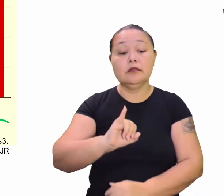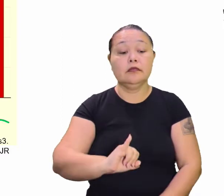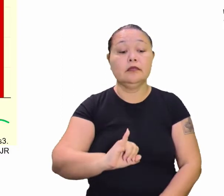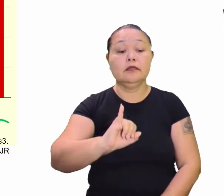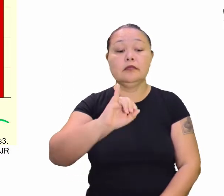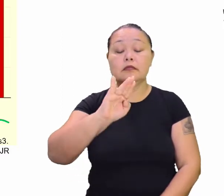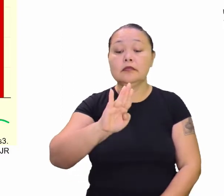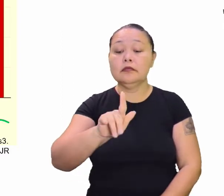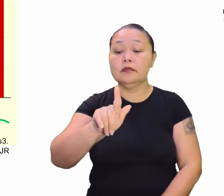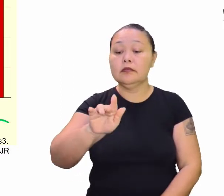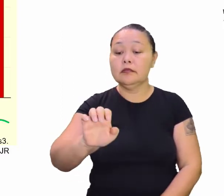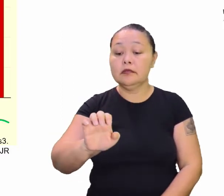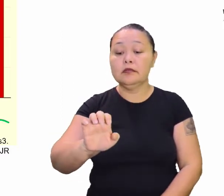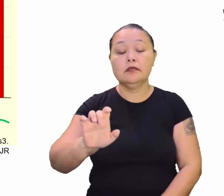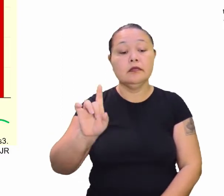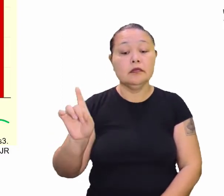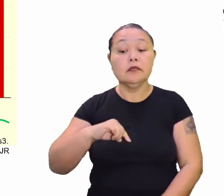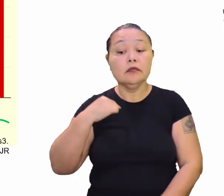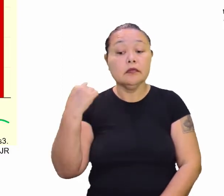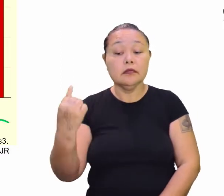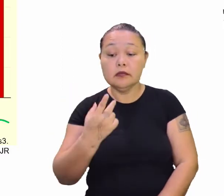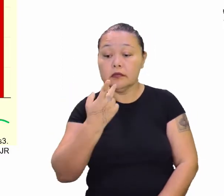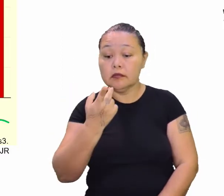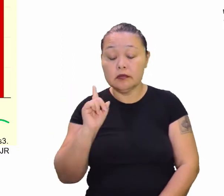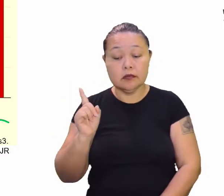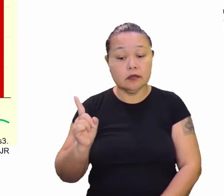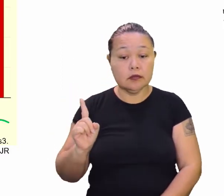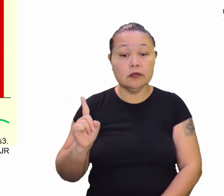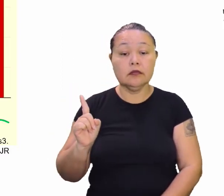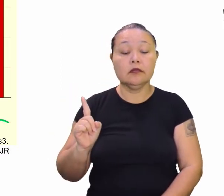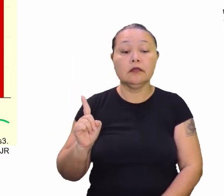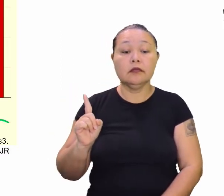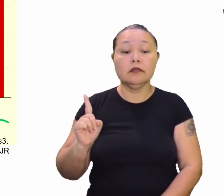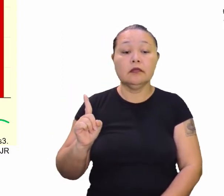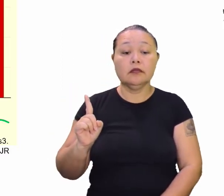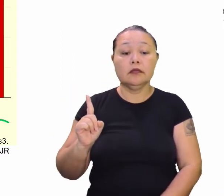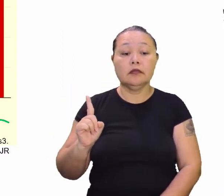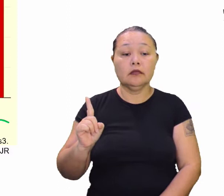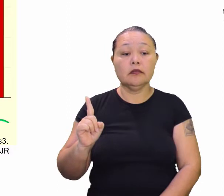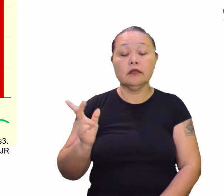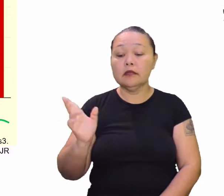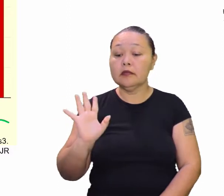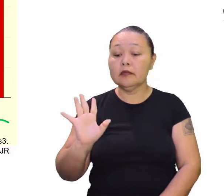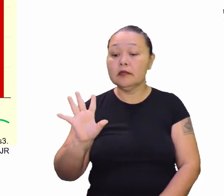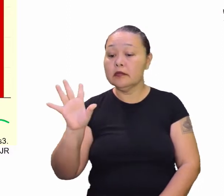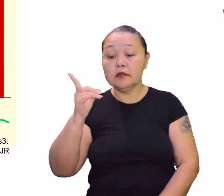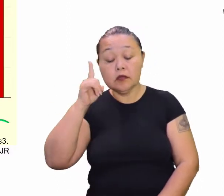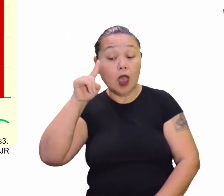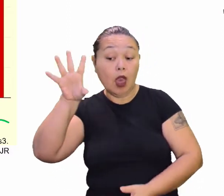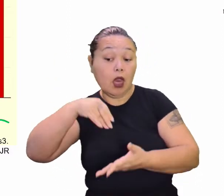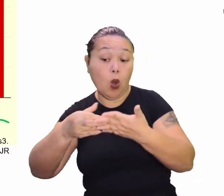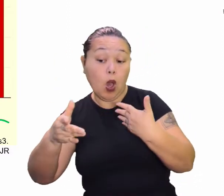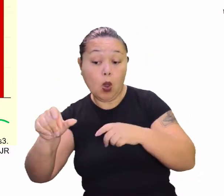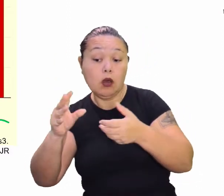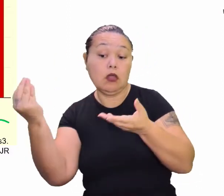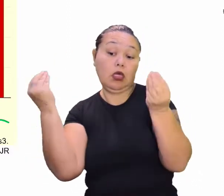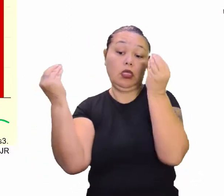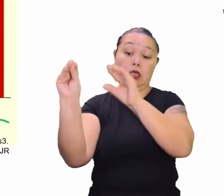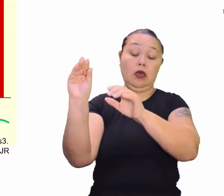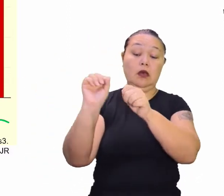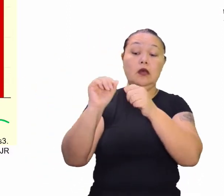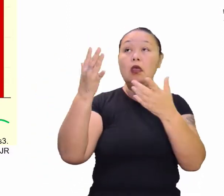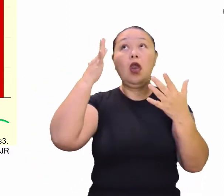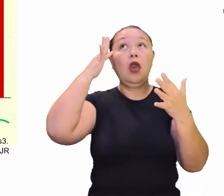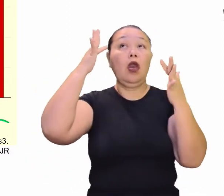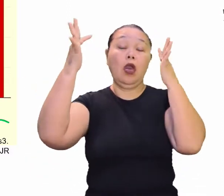IBGE. Isso, então essas informações não é nossa não, né, Rogério? Não, com certeza. Aí a gente não tirou de nenhum lugar, não. A gente não imaginou